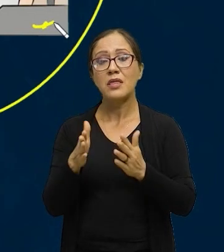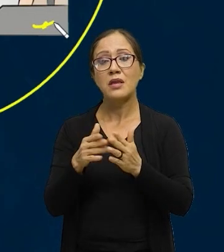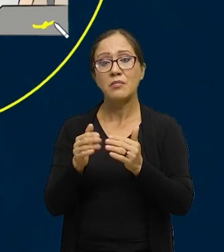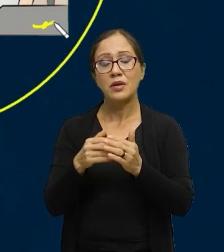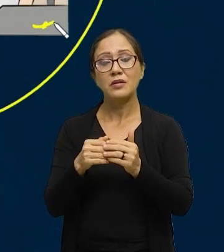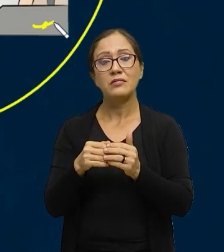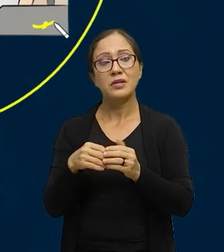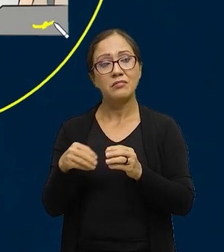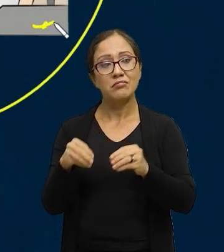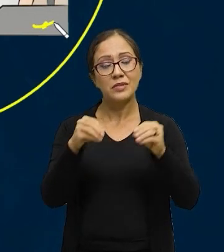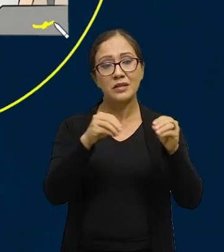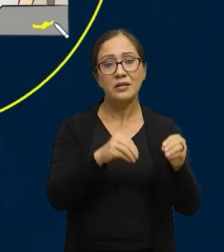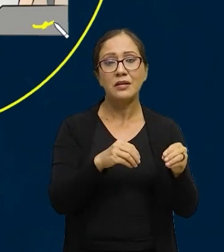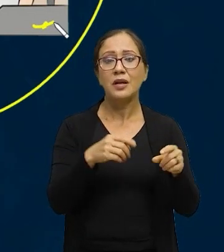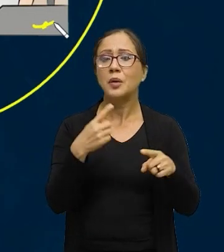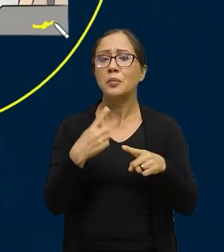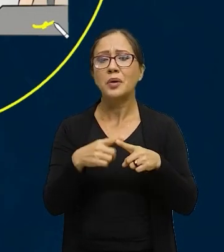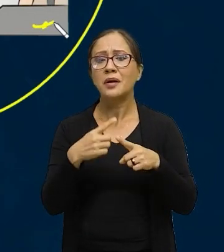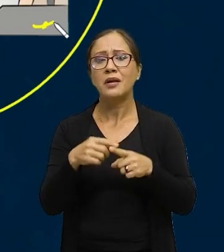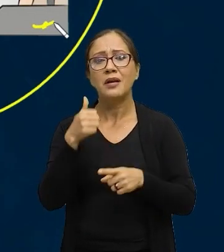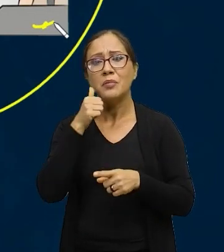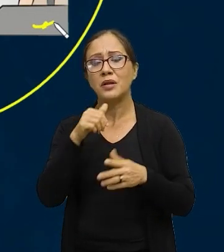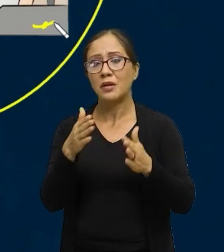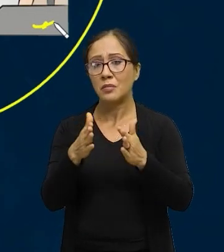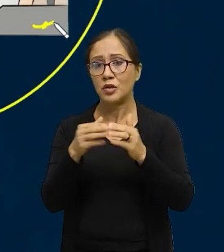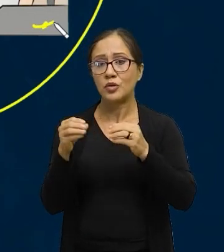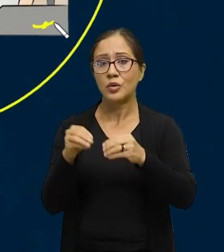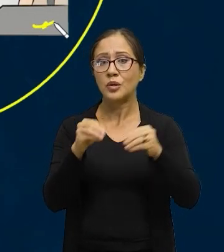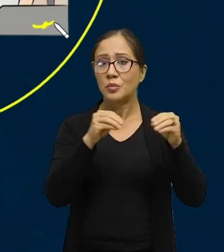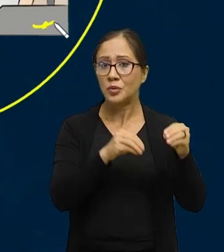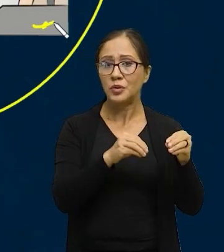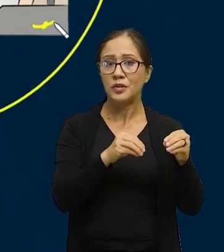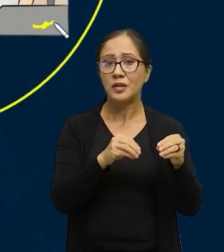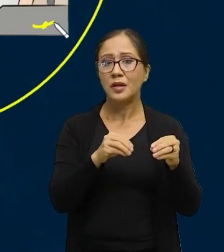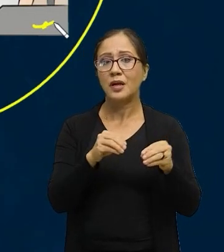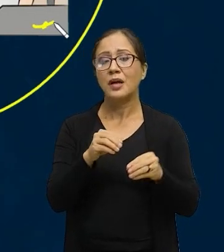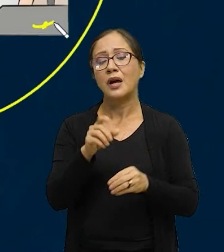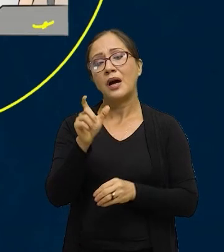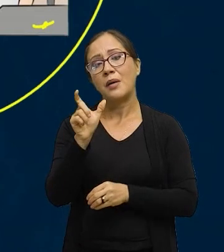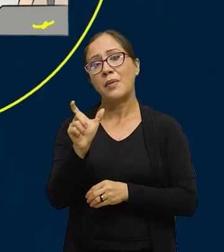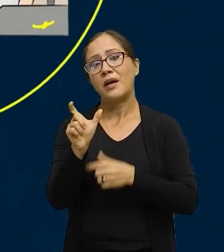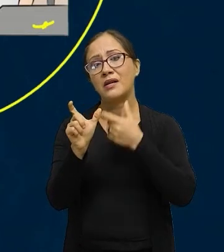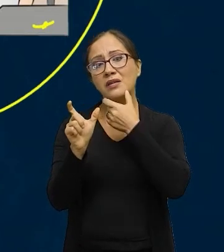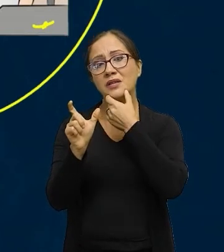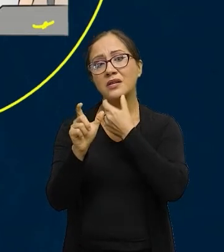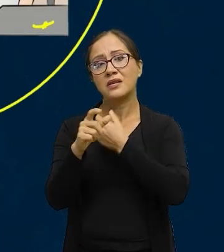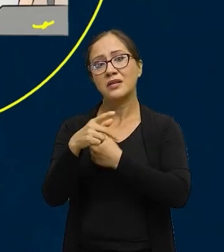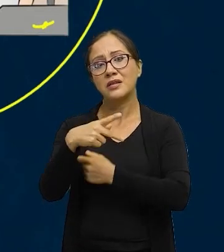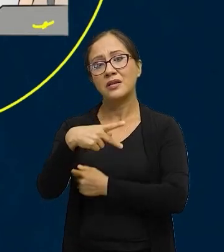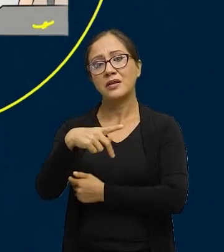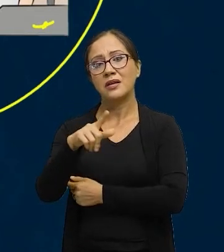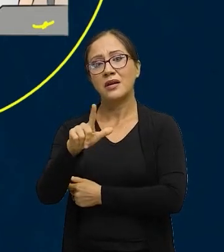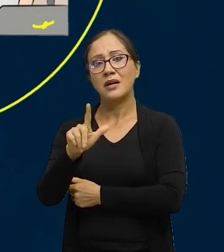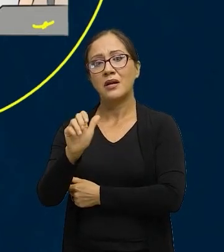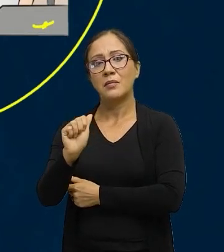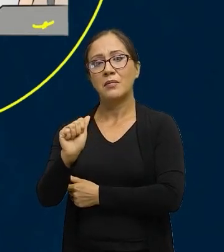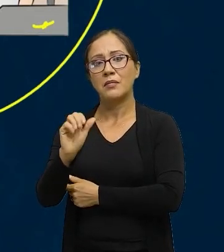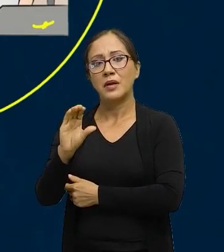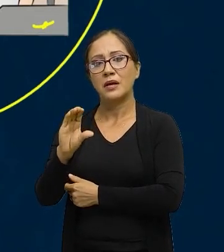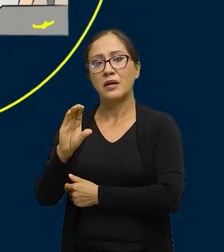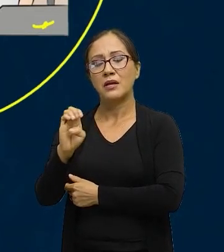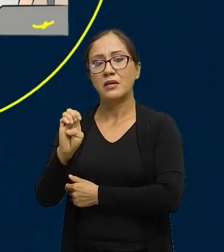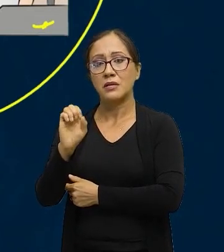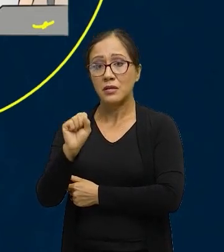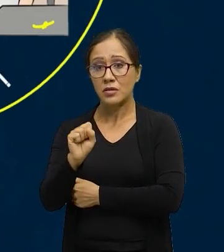daqui. Por que será que ela pediu? O que que é place? Vai para outro lugar, por favor. Então,